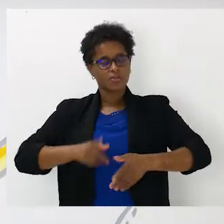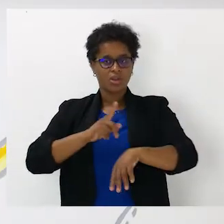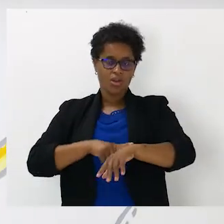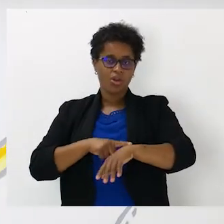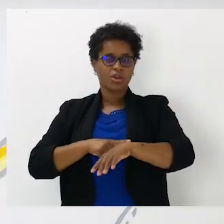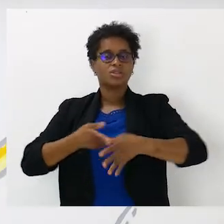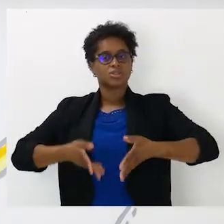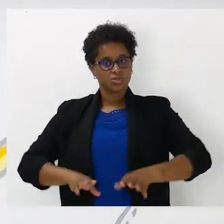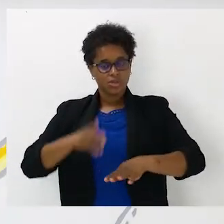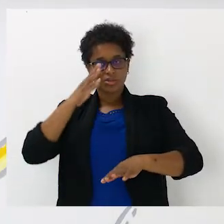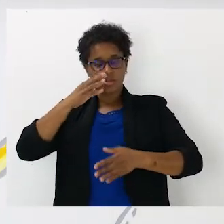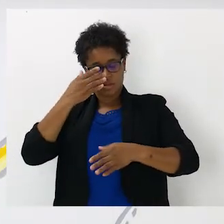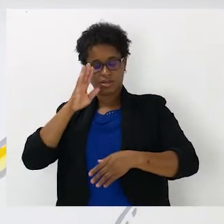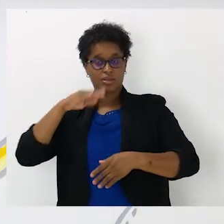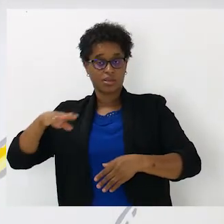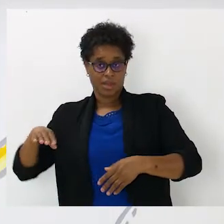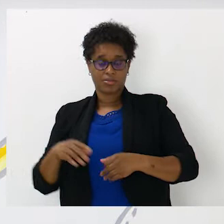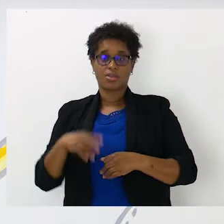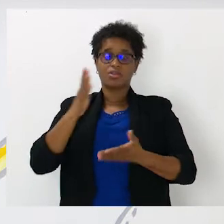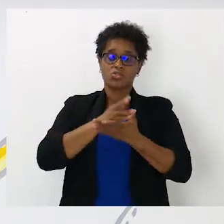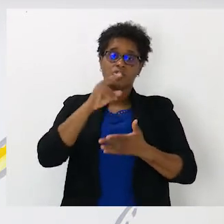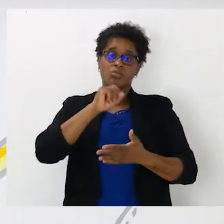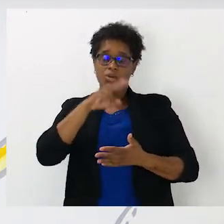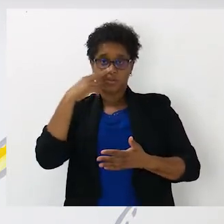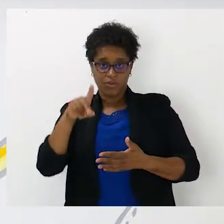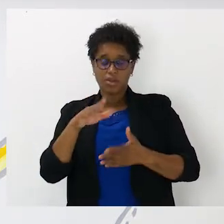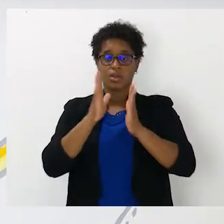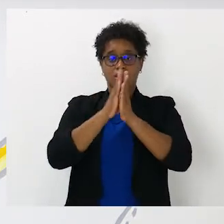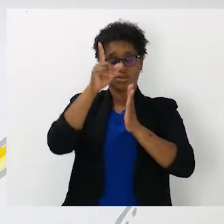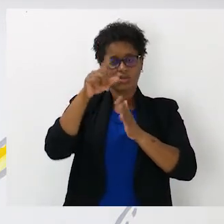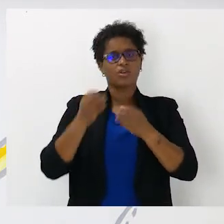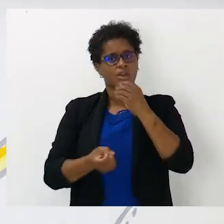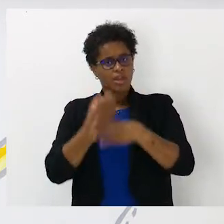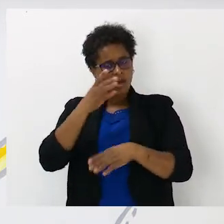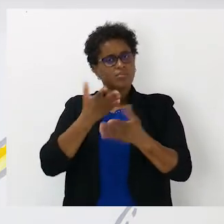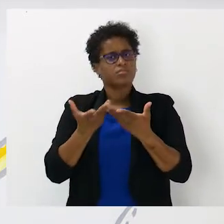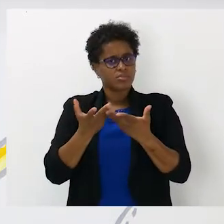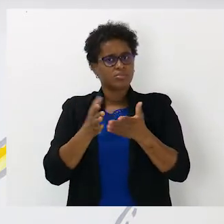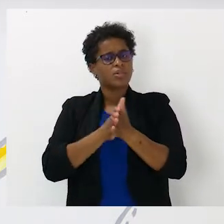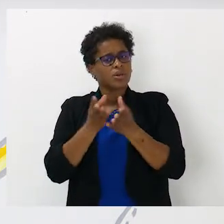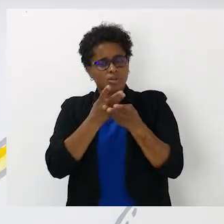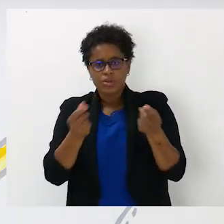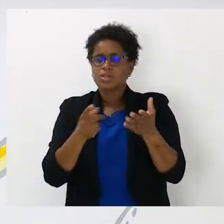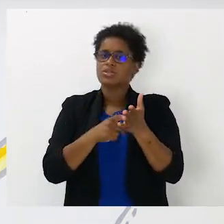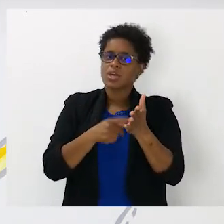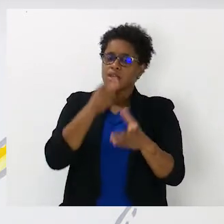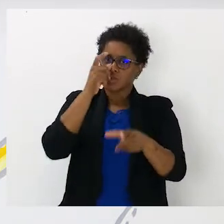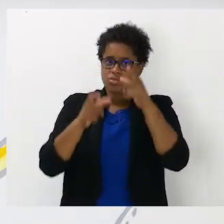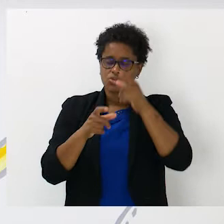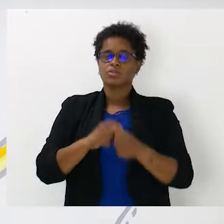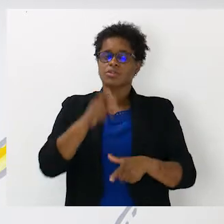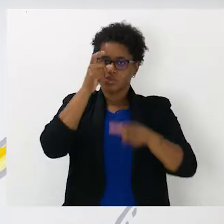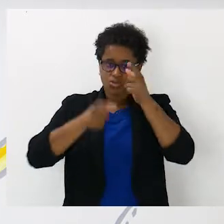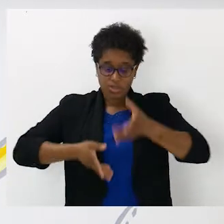ver que os deuses são criados para a satisfação das necessidades humanas. E os